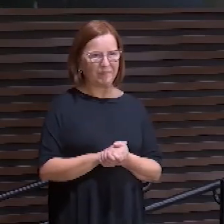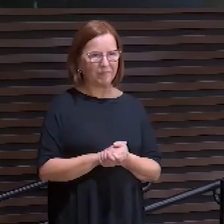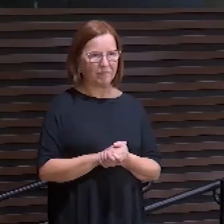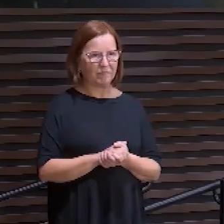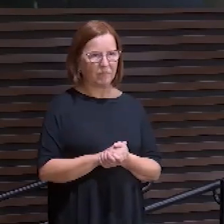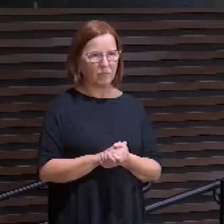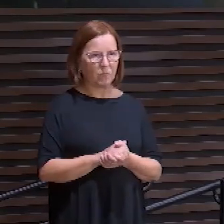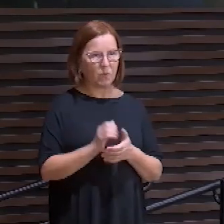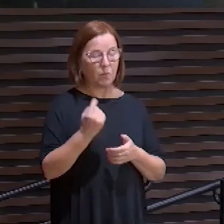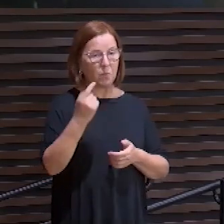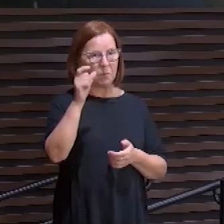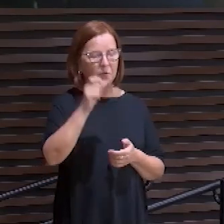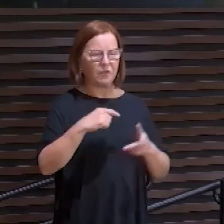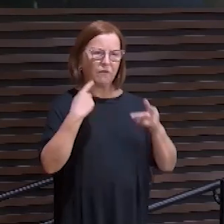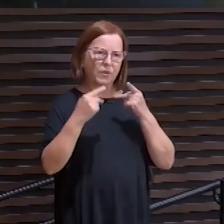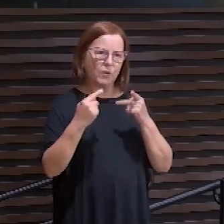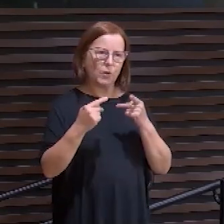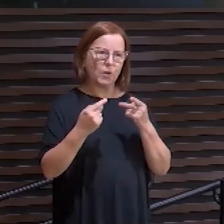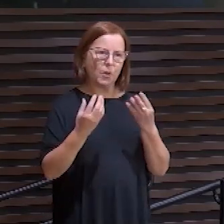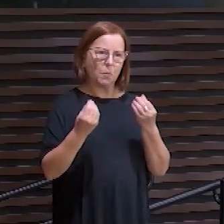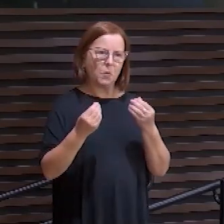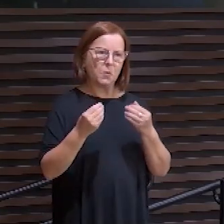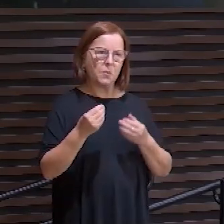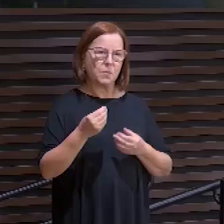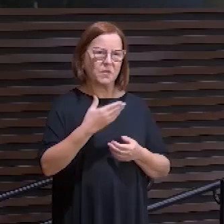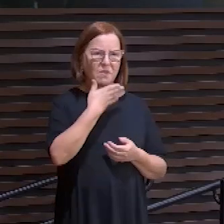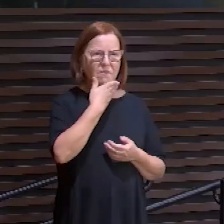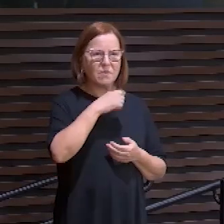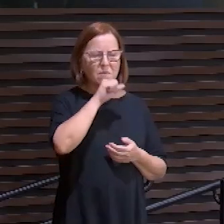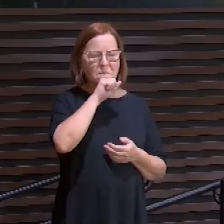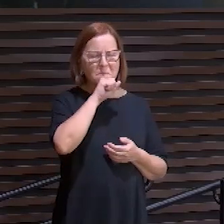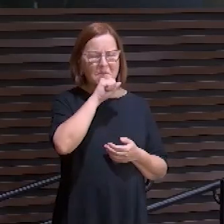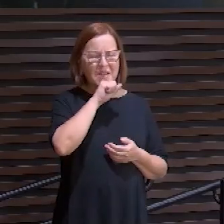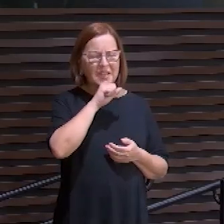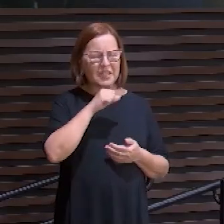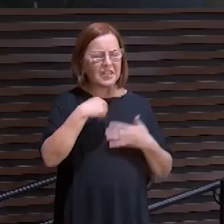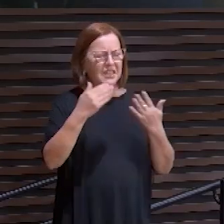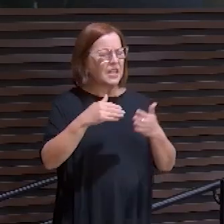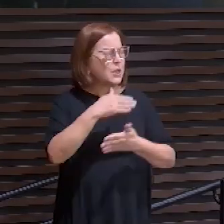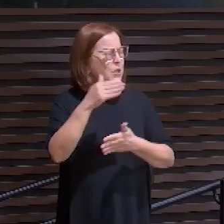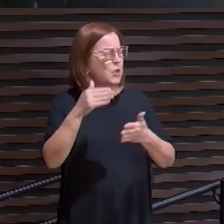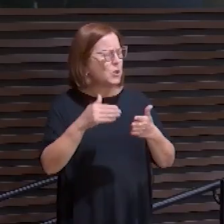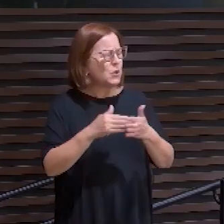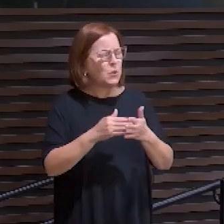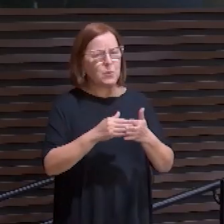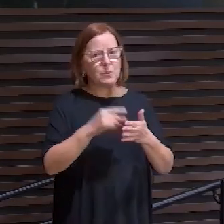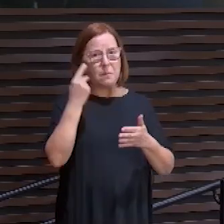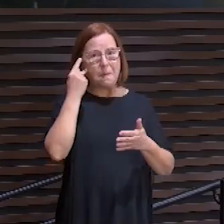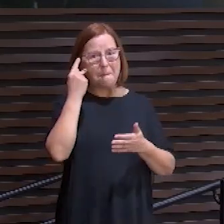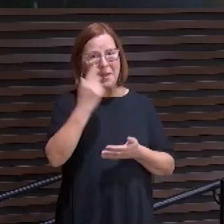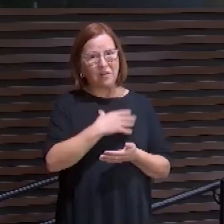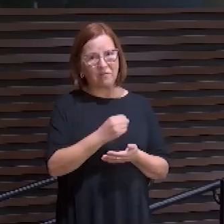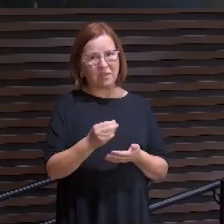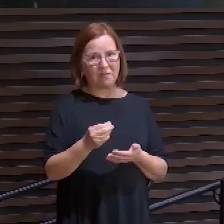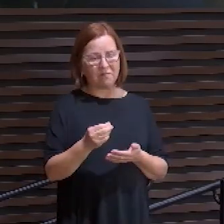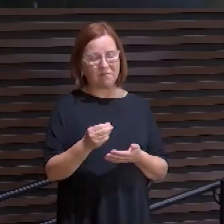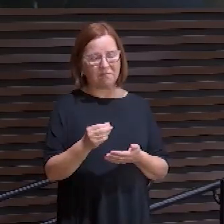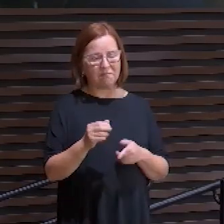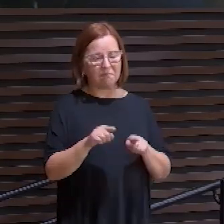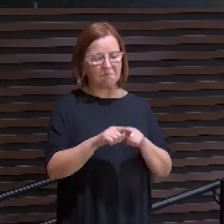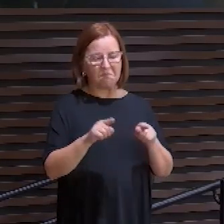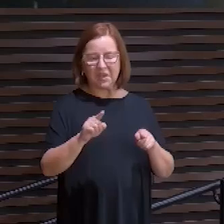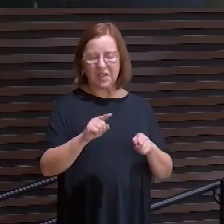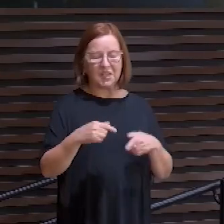Alguém disse que muitos pais dão tudo aos seus filhos, menos a si mesmos. E isso é